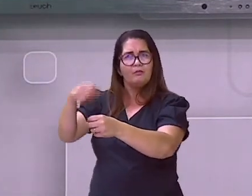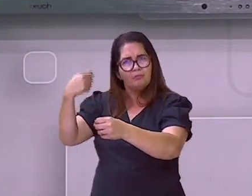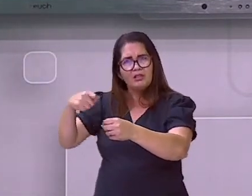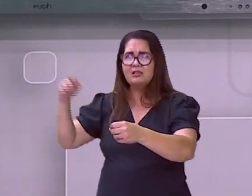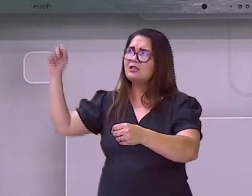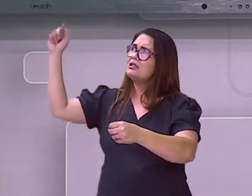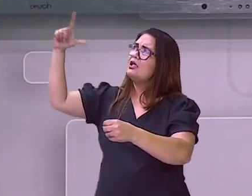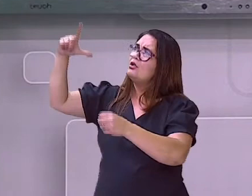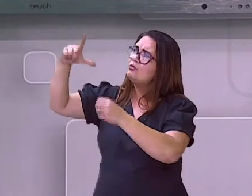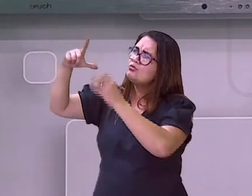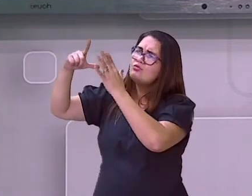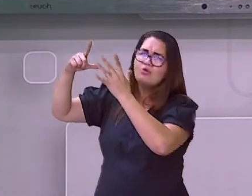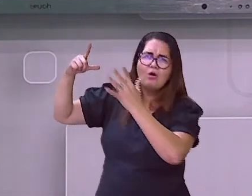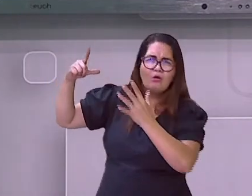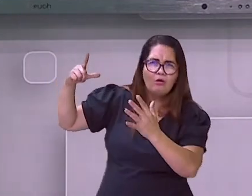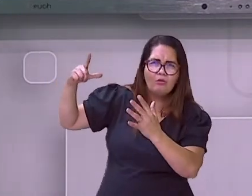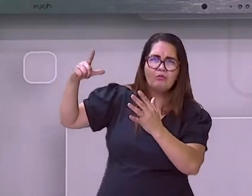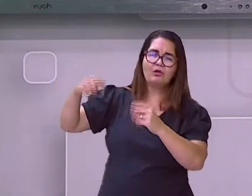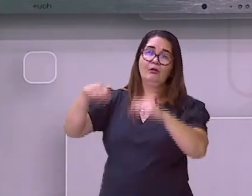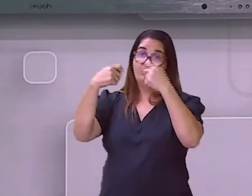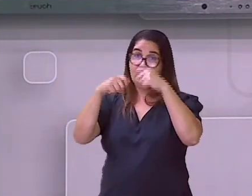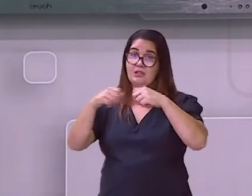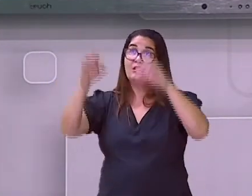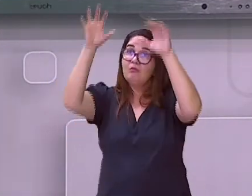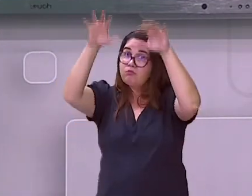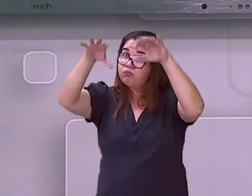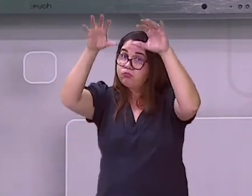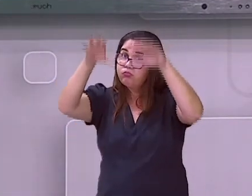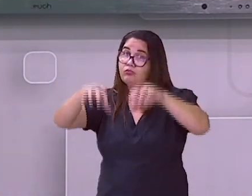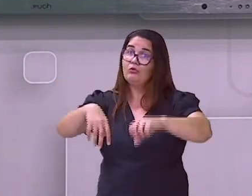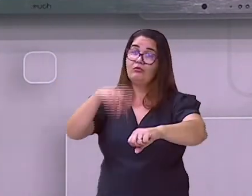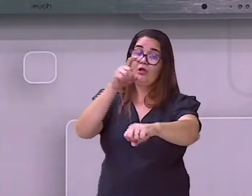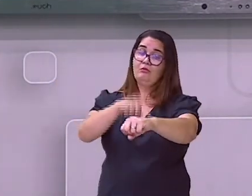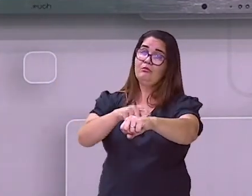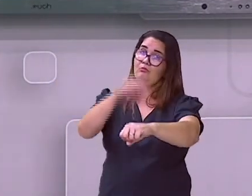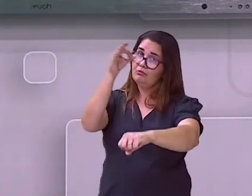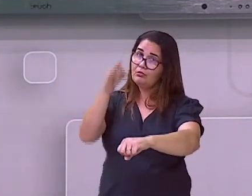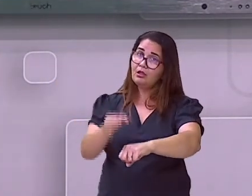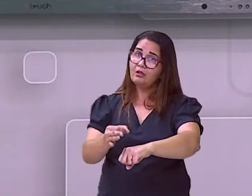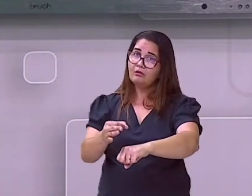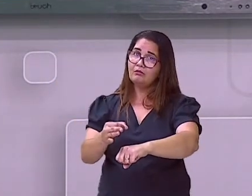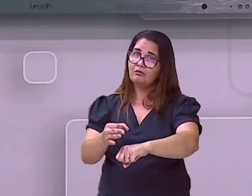ajudar a dar resultados melhores.